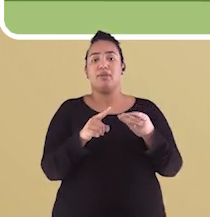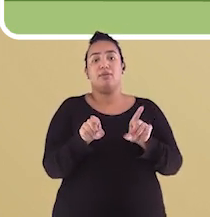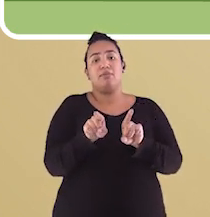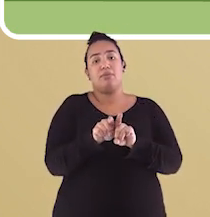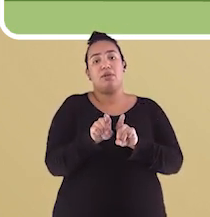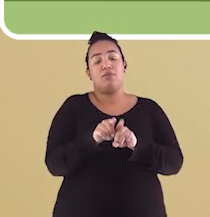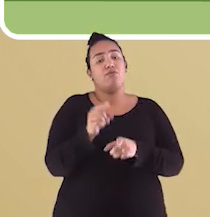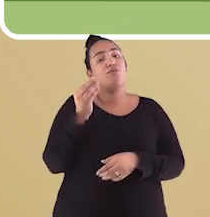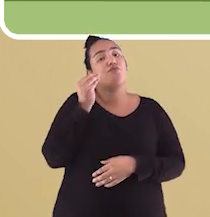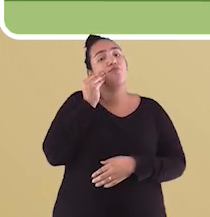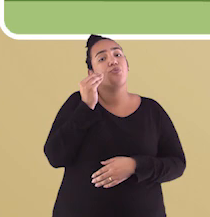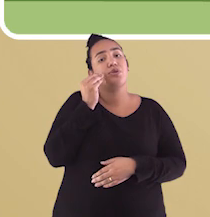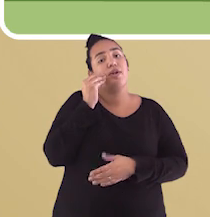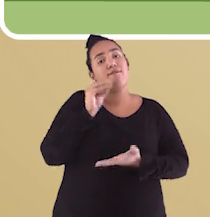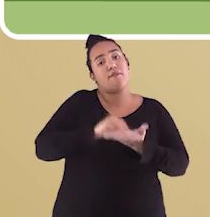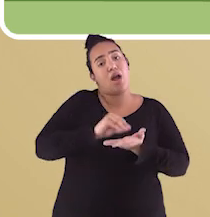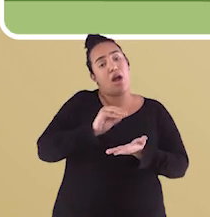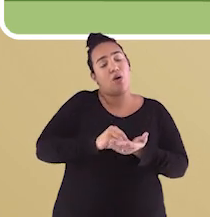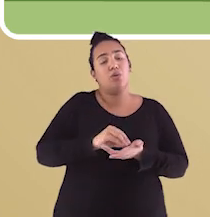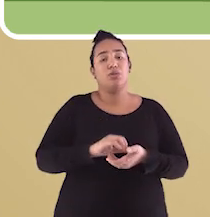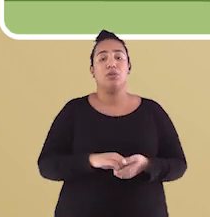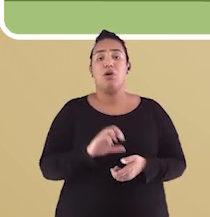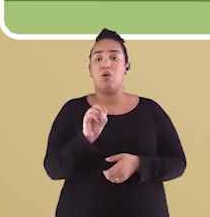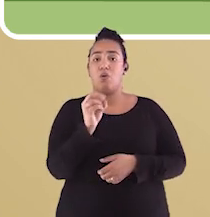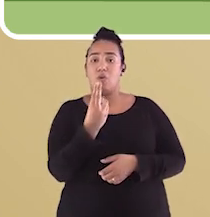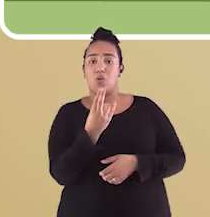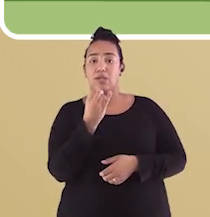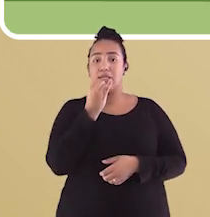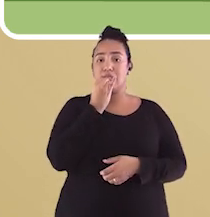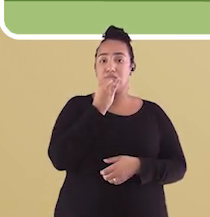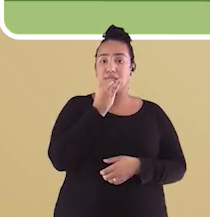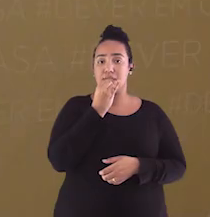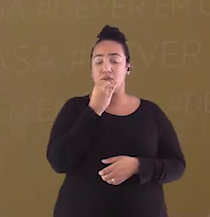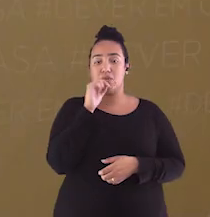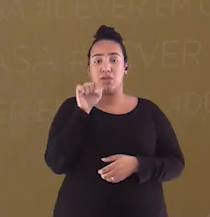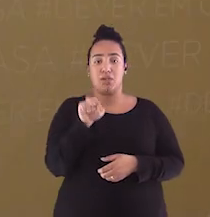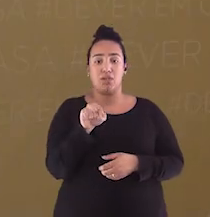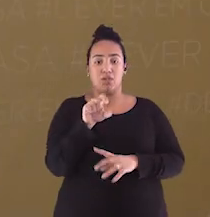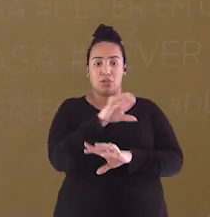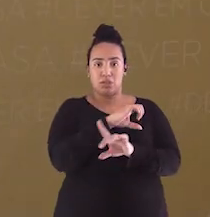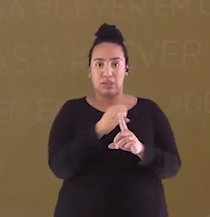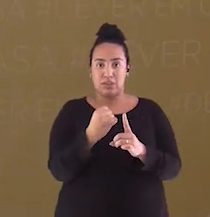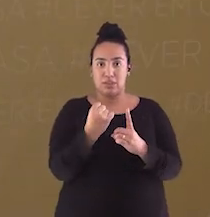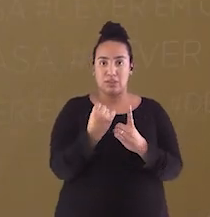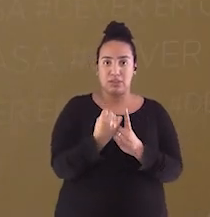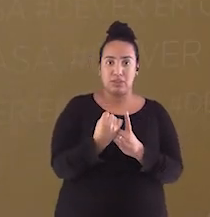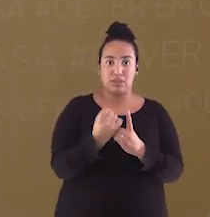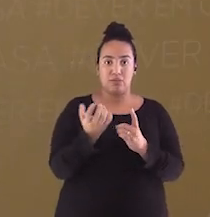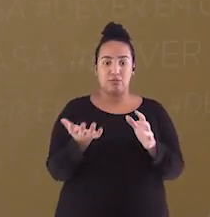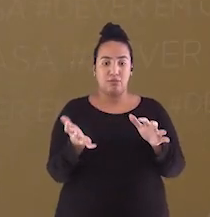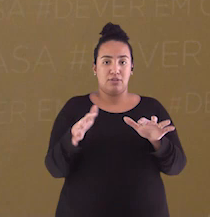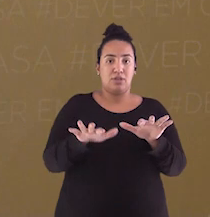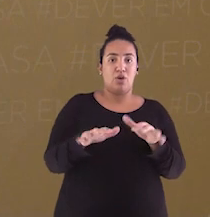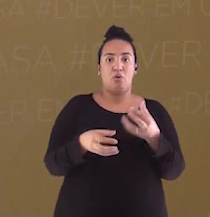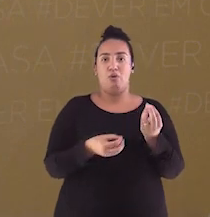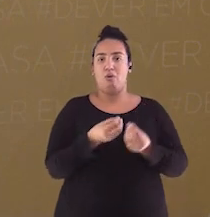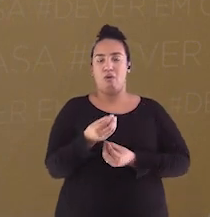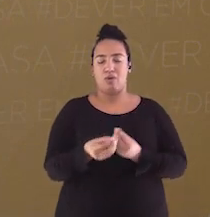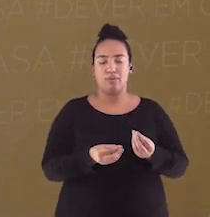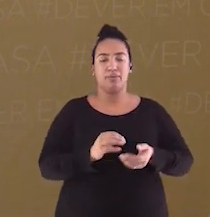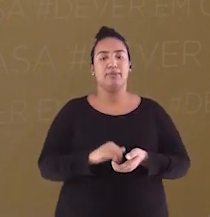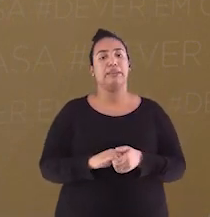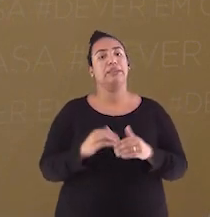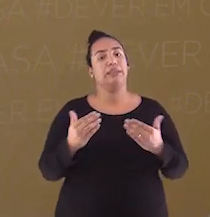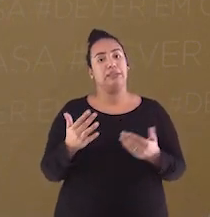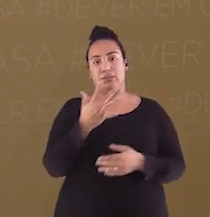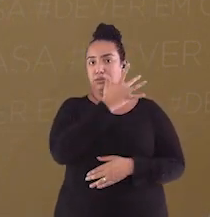seu país de origem, ou também a busca por ascensão social. Essa grande emigração de pessoas é